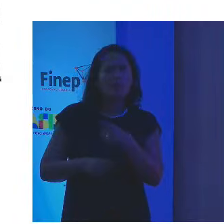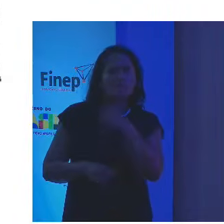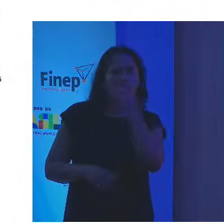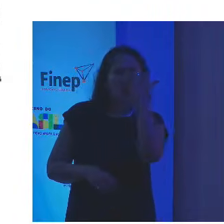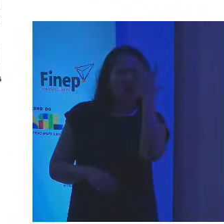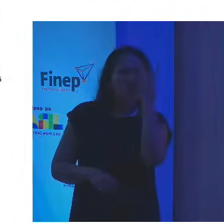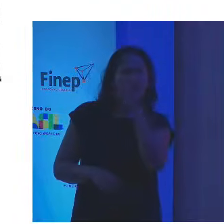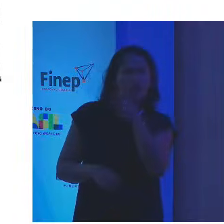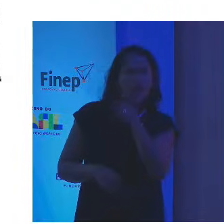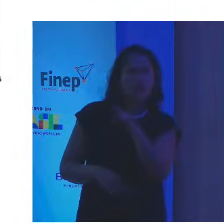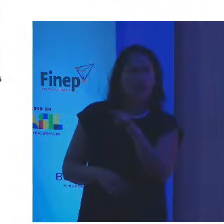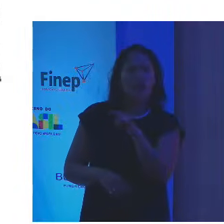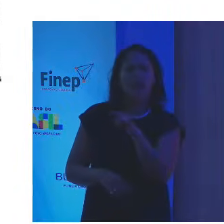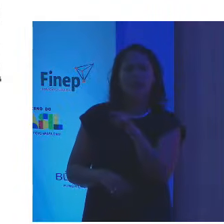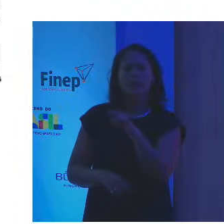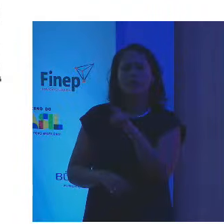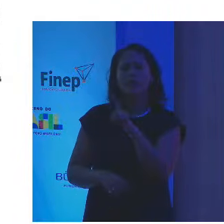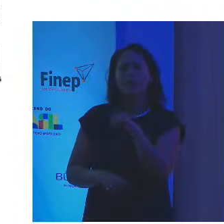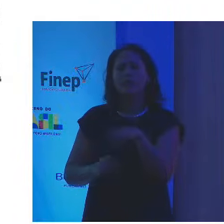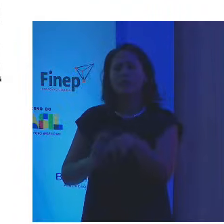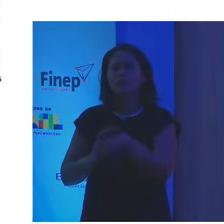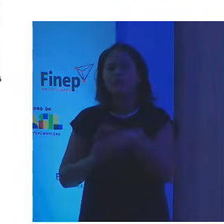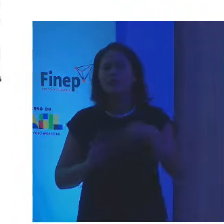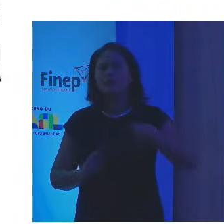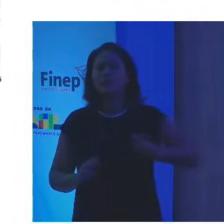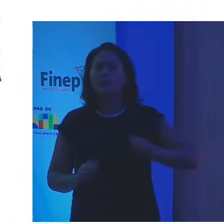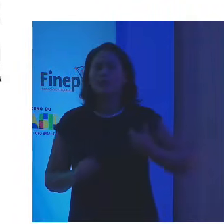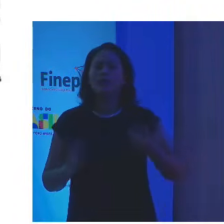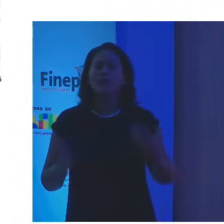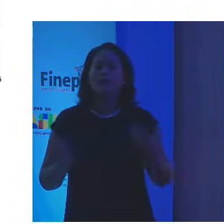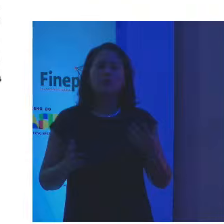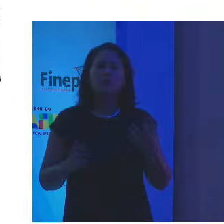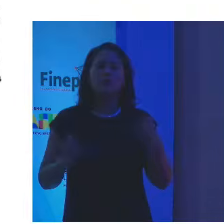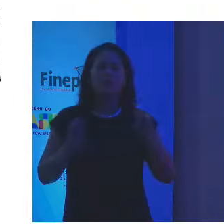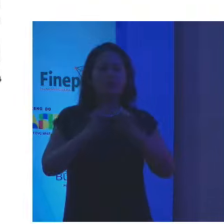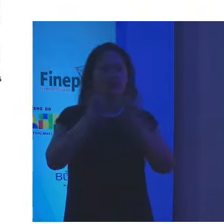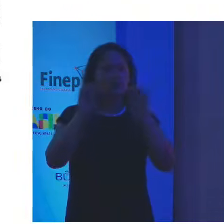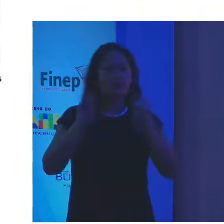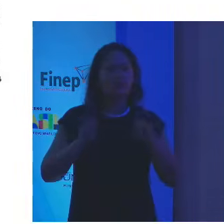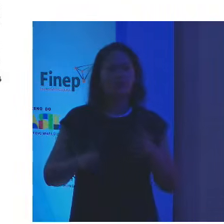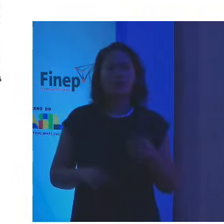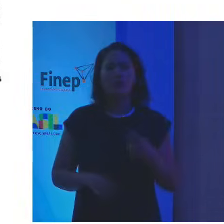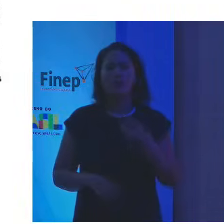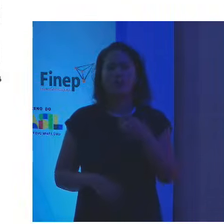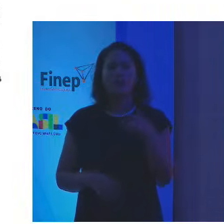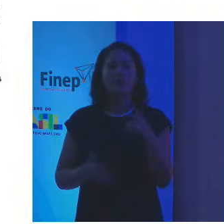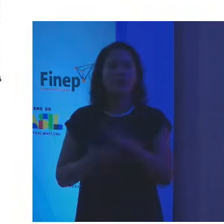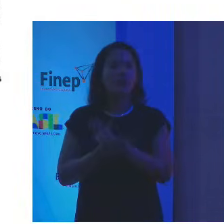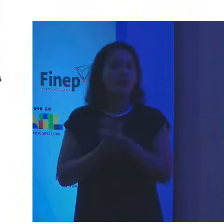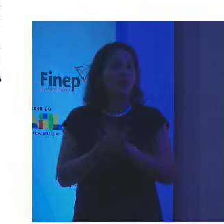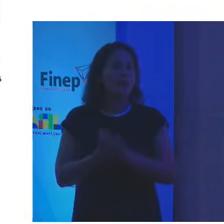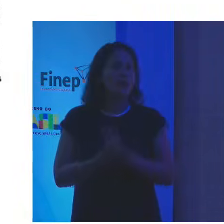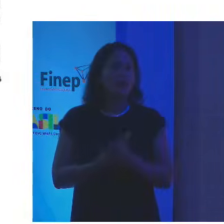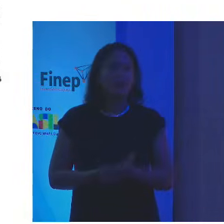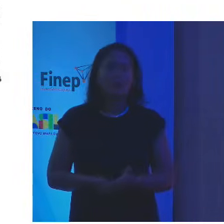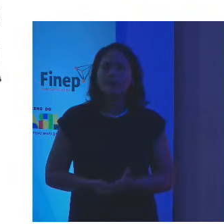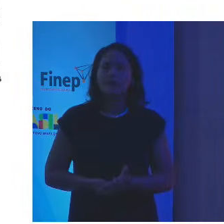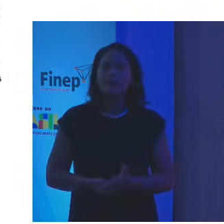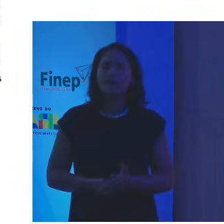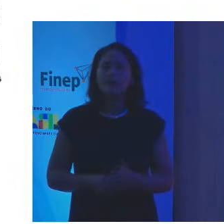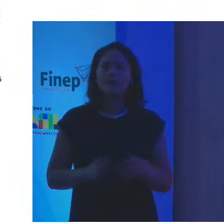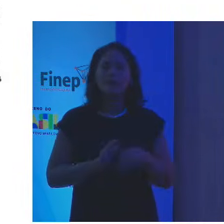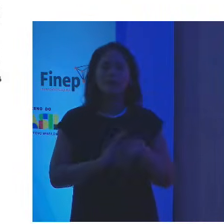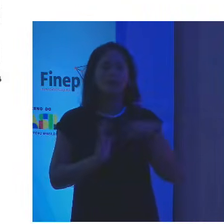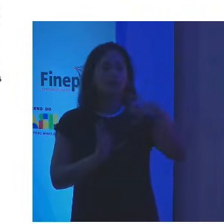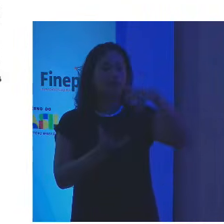acha que você está sendo benevolente, trazendo uma infraestrutura que é necessária? Porque vocês não têm nada. E enquanto o pessoal do Sul